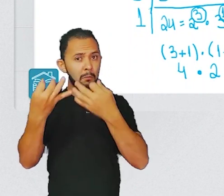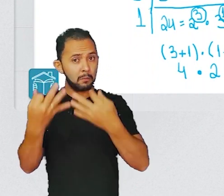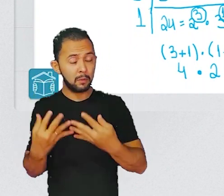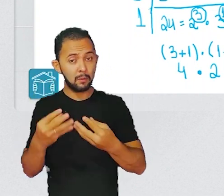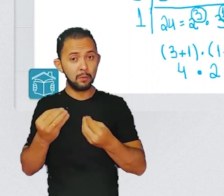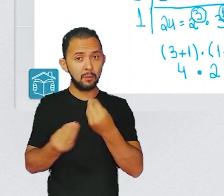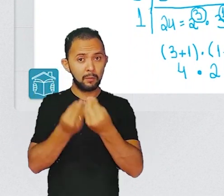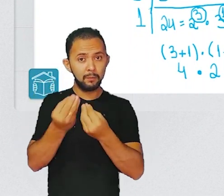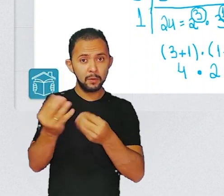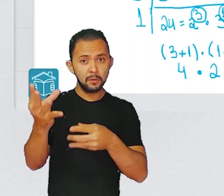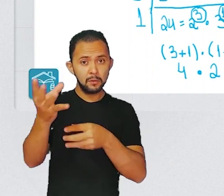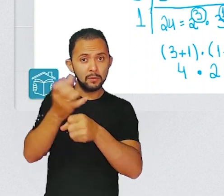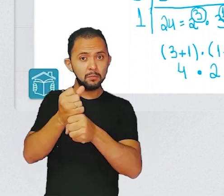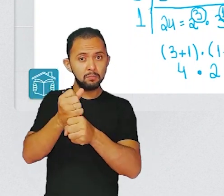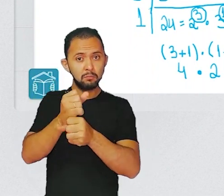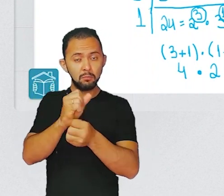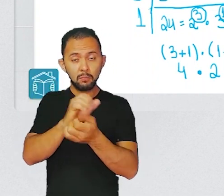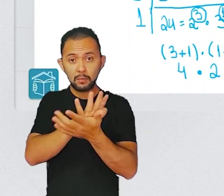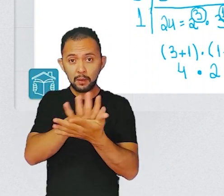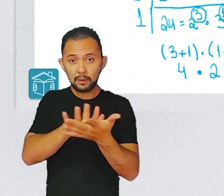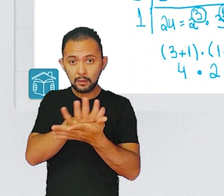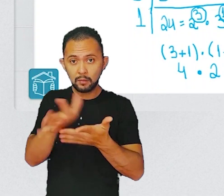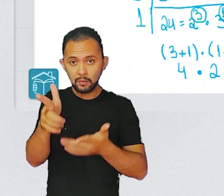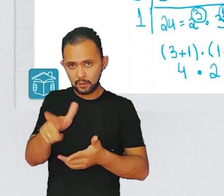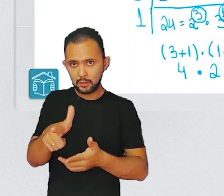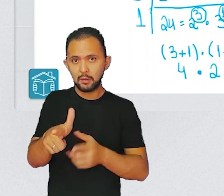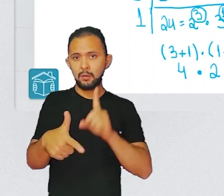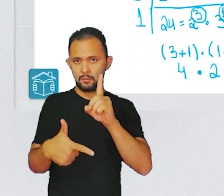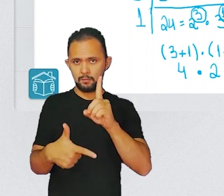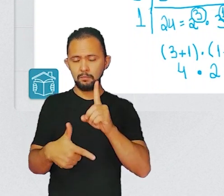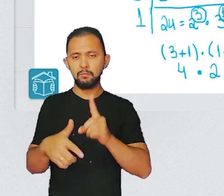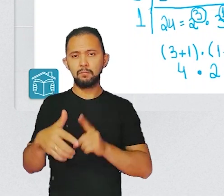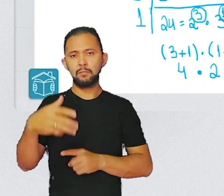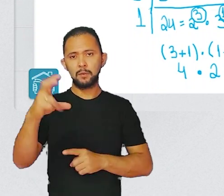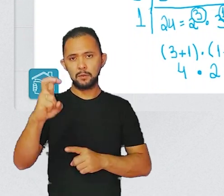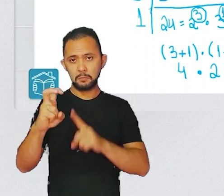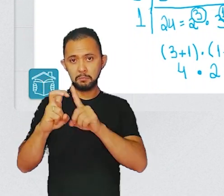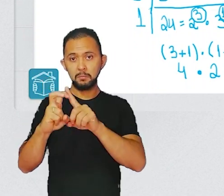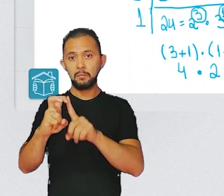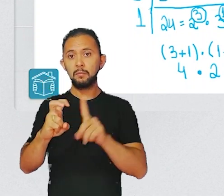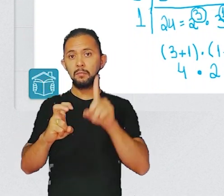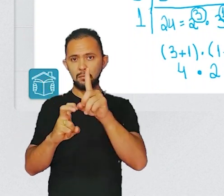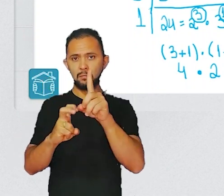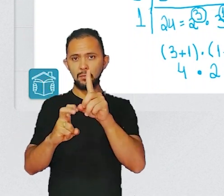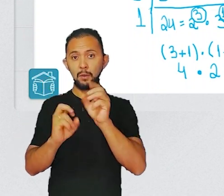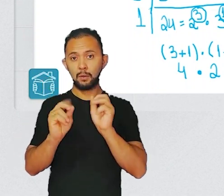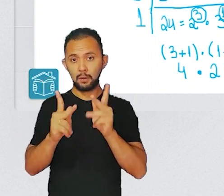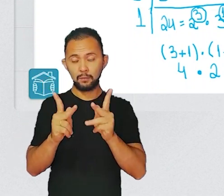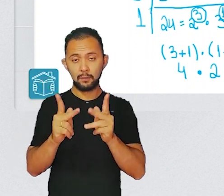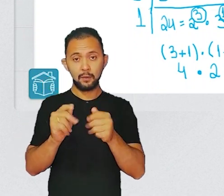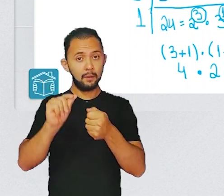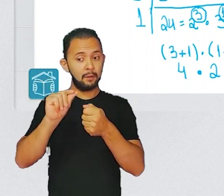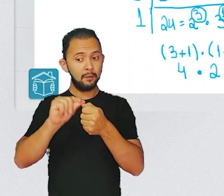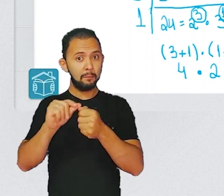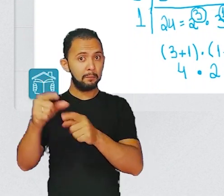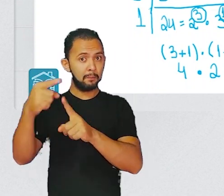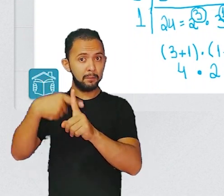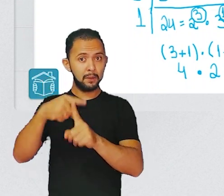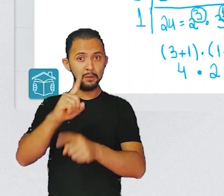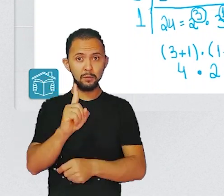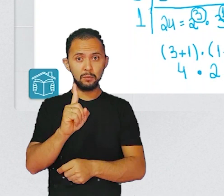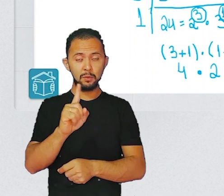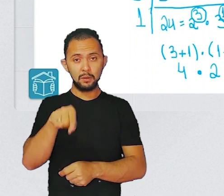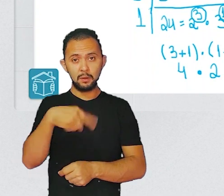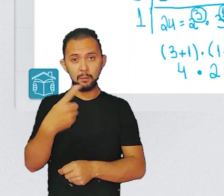aqui, quando não tem ninguém é quem? Exatamente, é o 1. Beleza? Você vai olhar para todos, soma mais 1 e